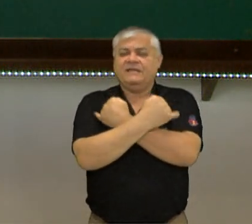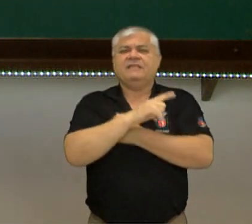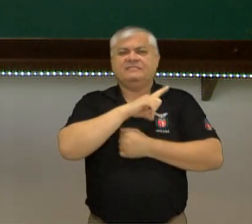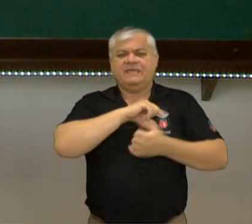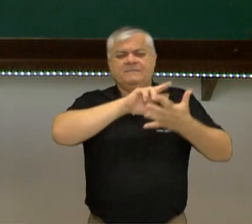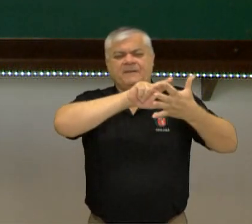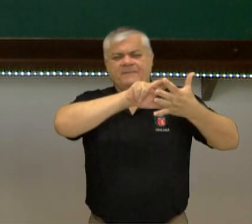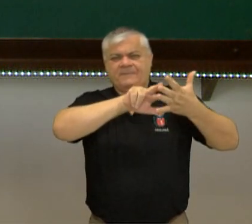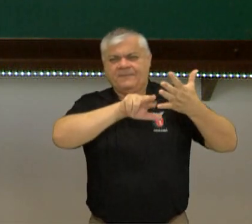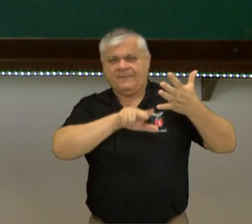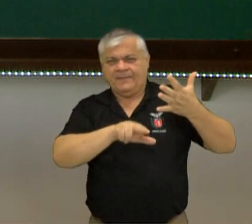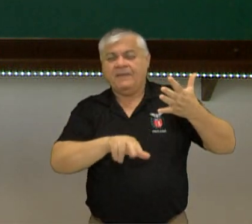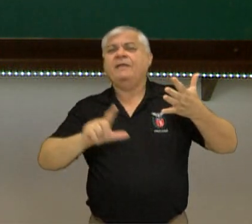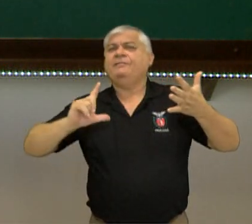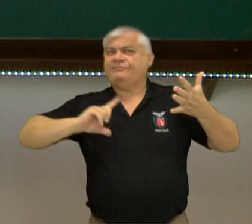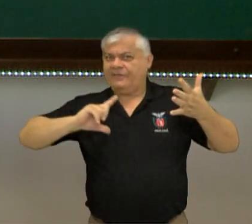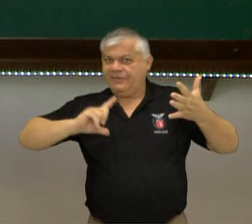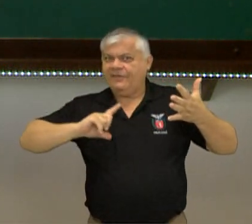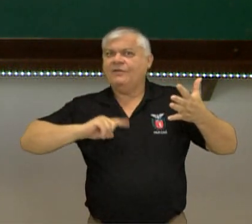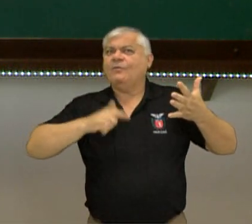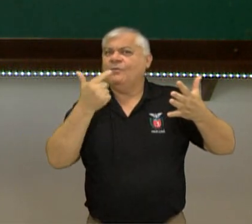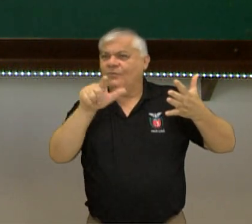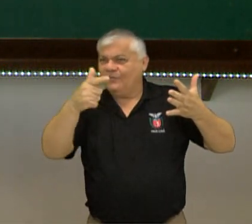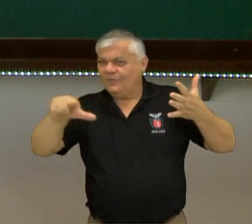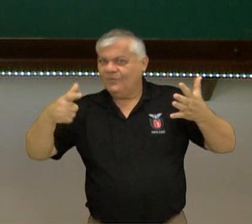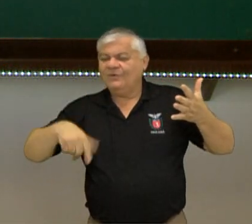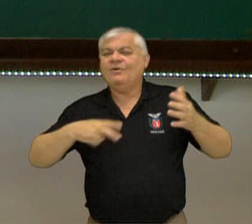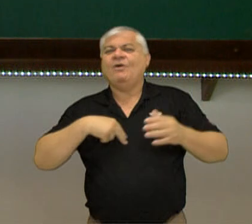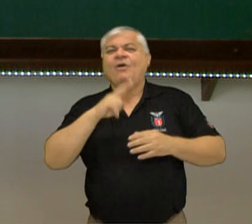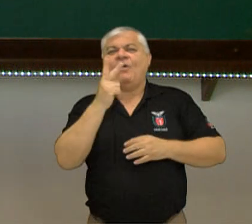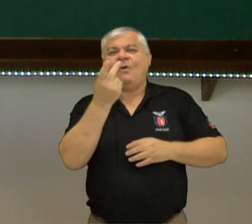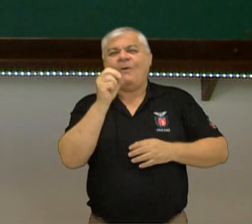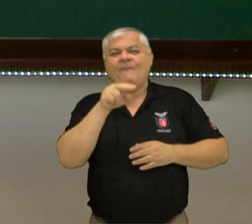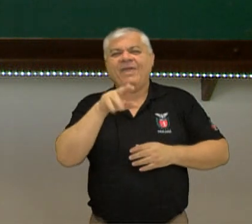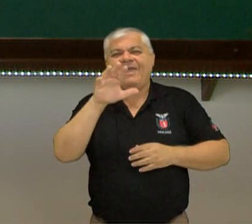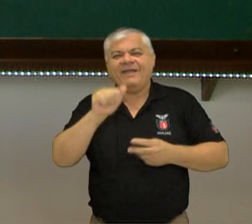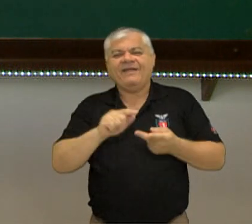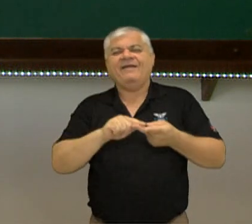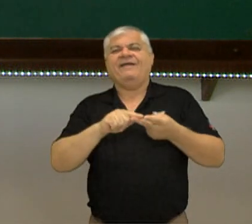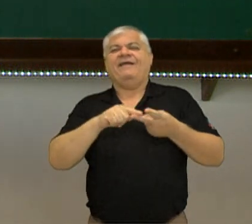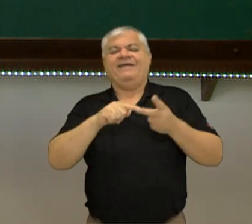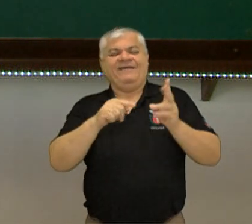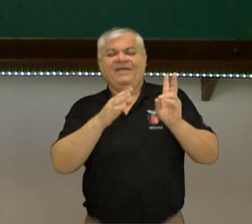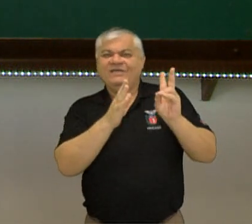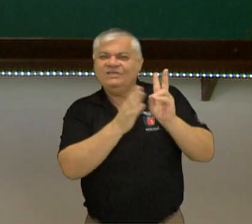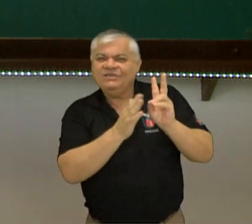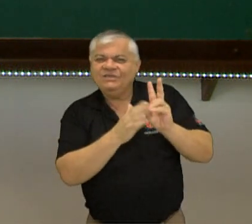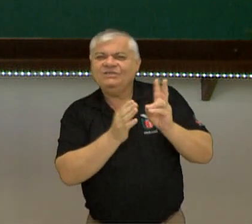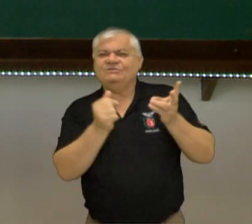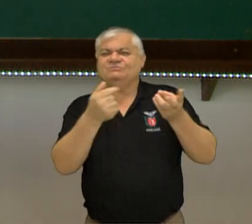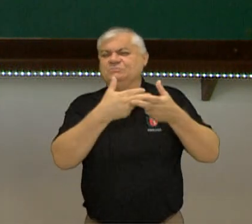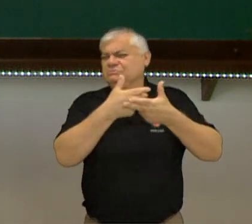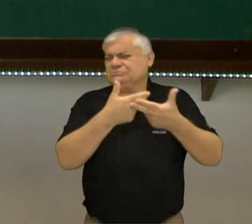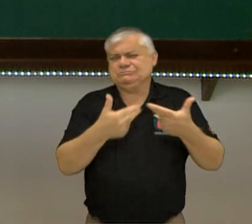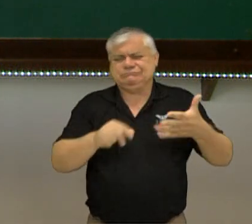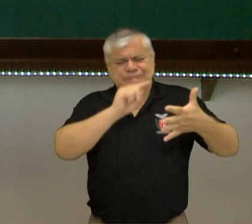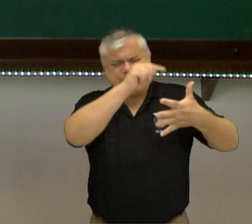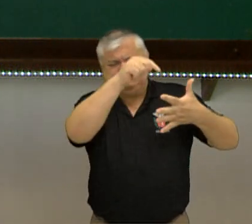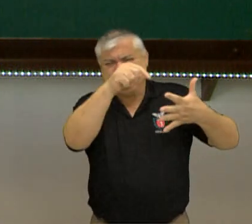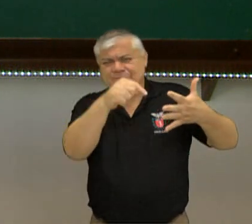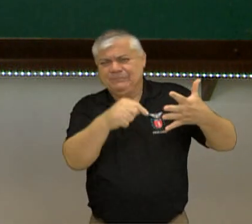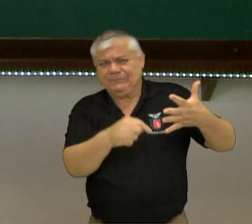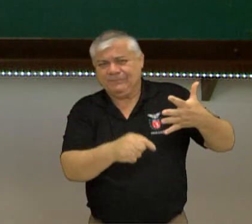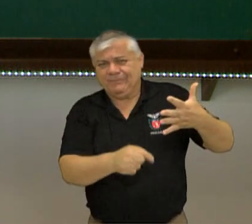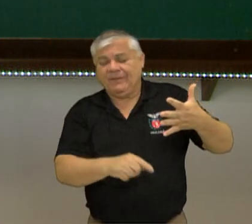civilizações tão importantes quanto, né, os olmecas, os toltecas, os povos indígenas do Brasil, compondo aí, né,